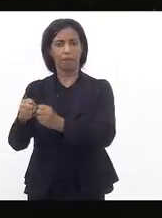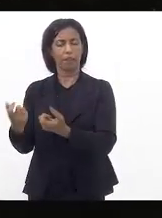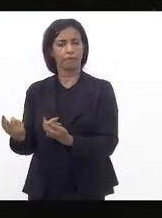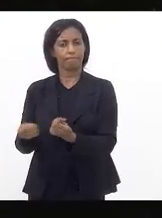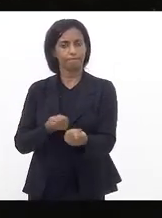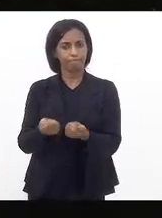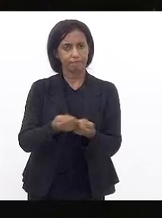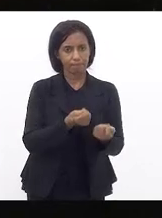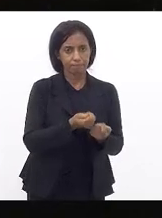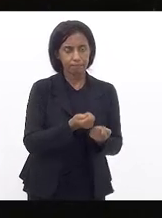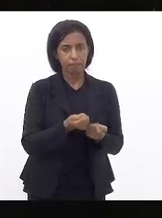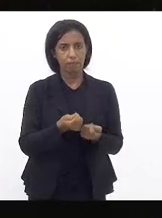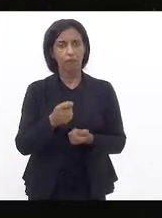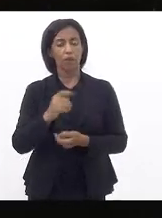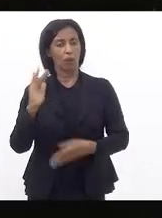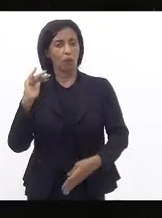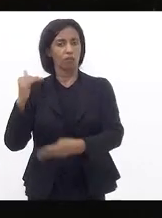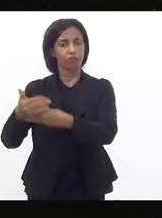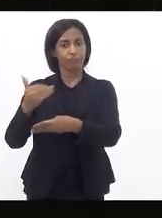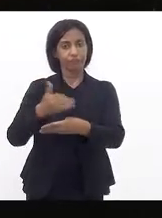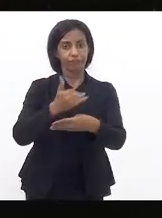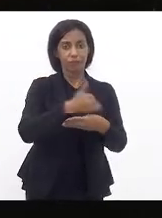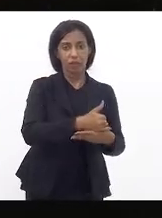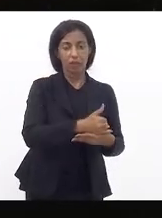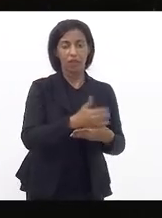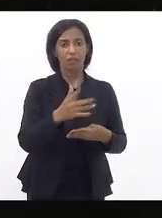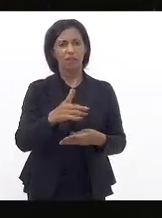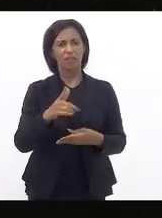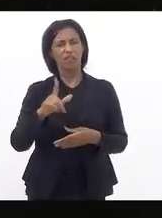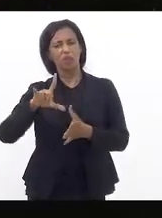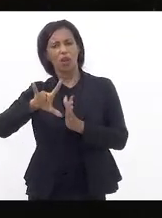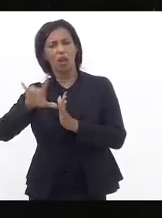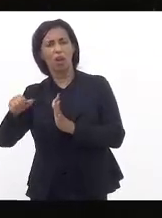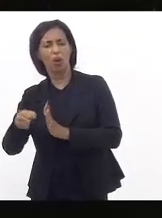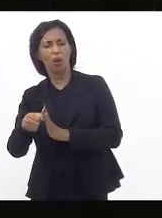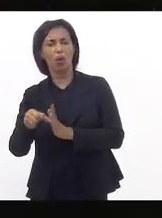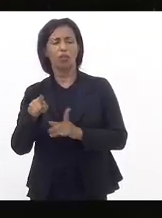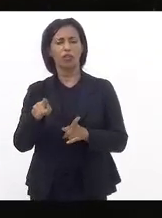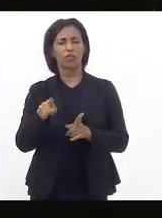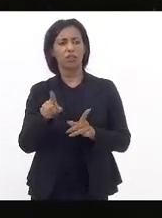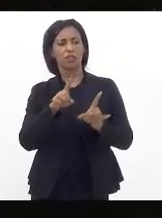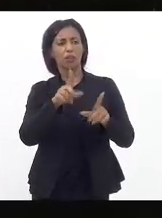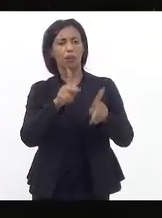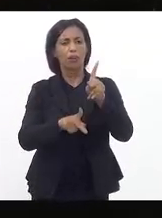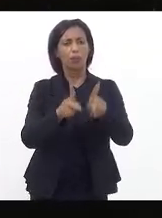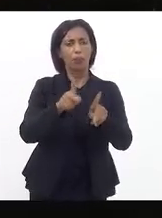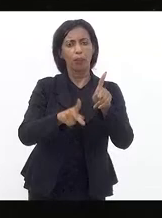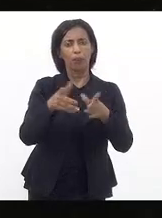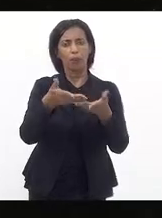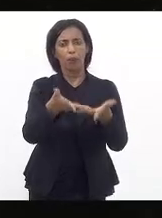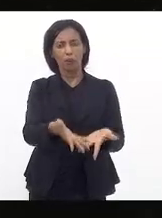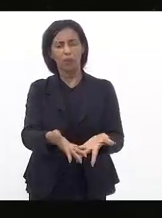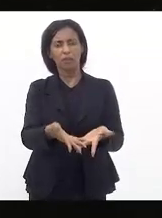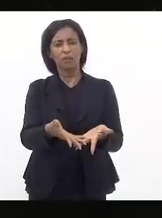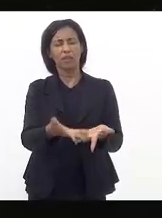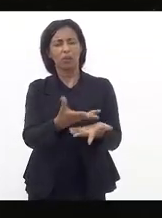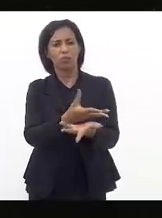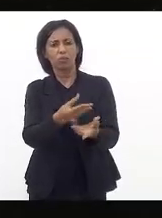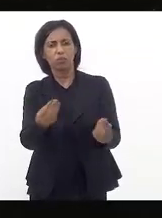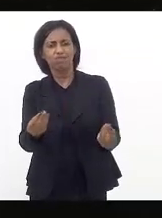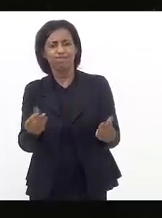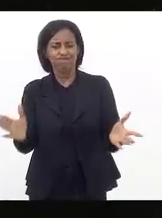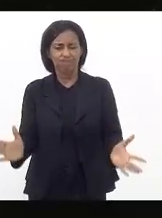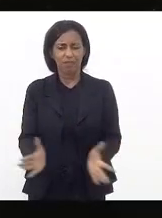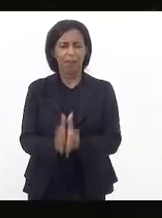nossa economia o lote Dawn de fechou os comércios que deixou nossa população muita das vezes